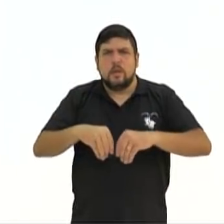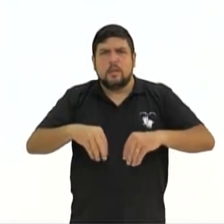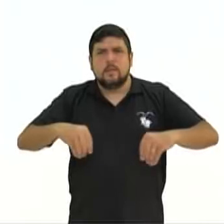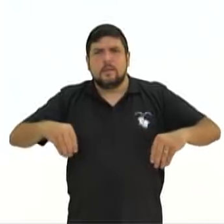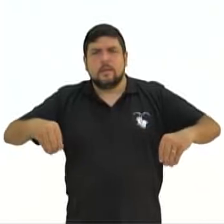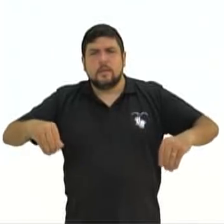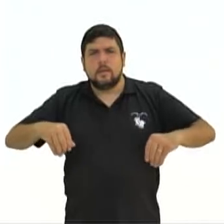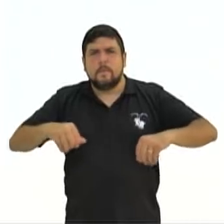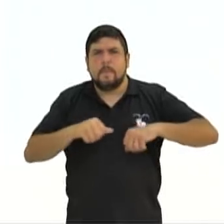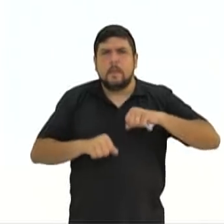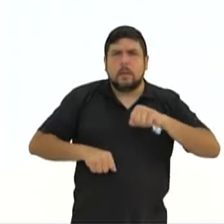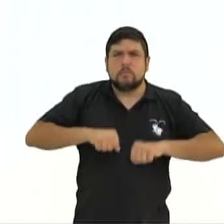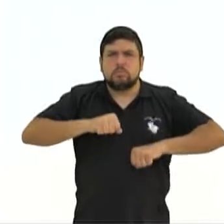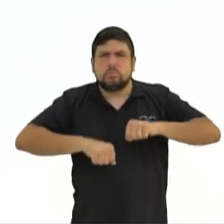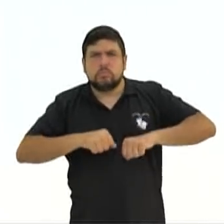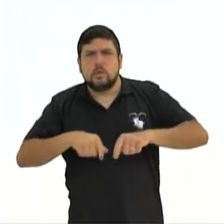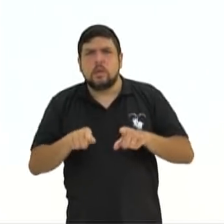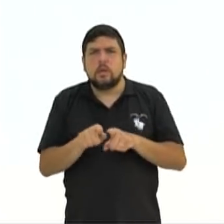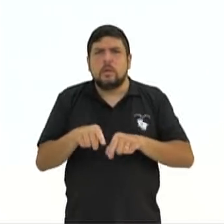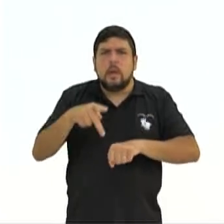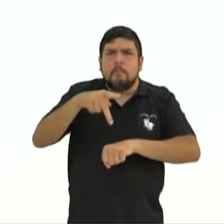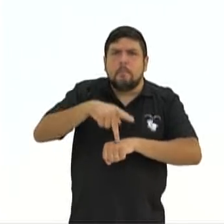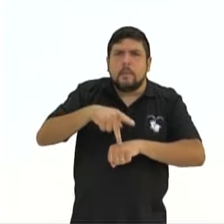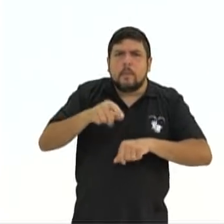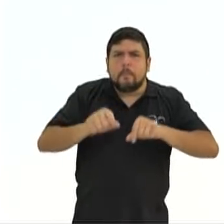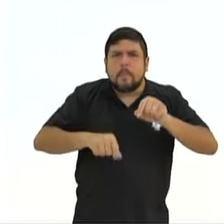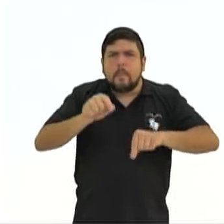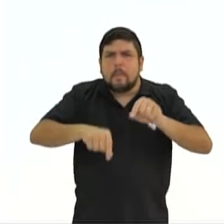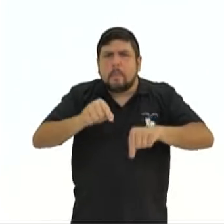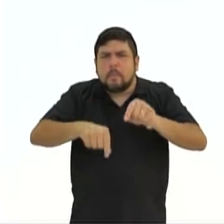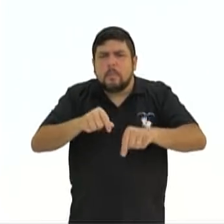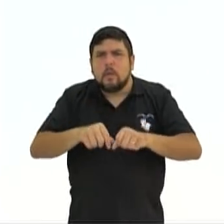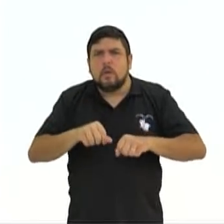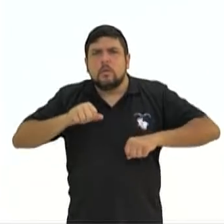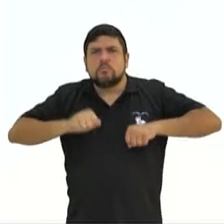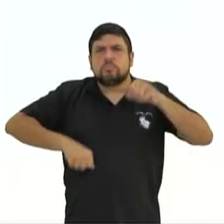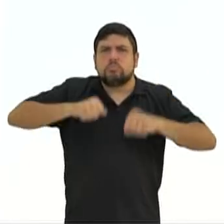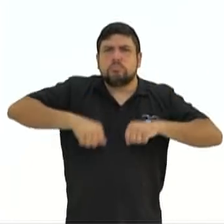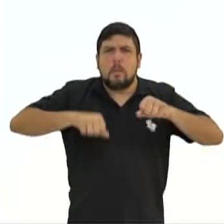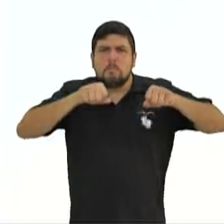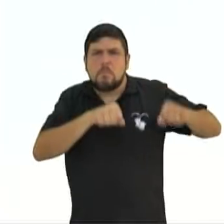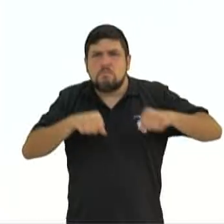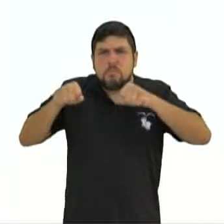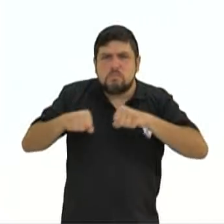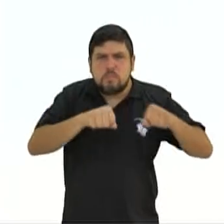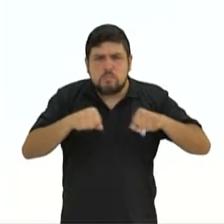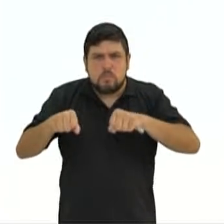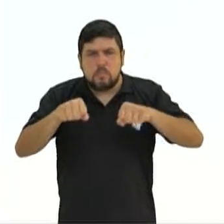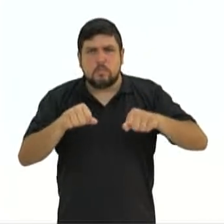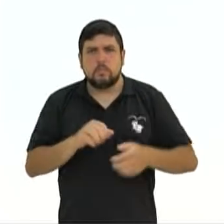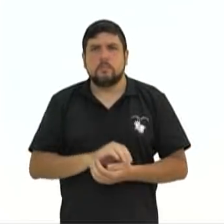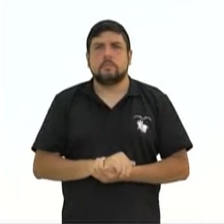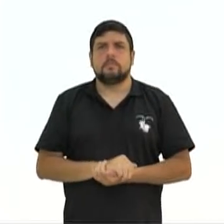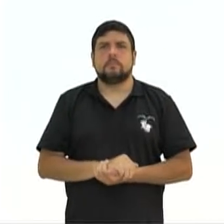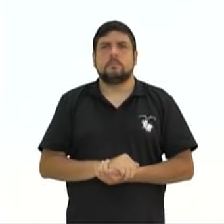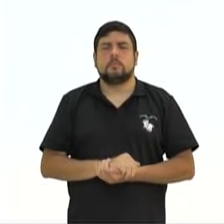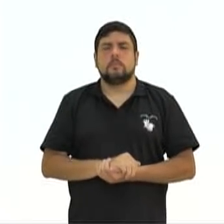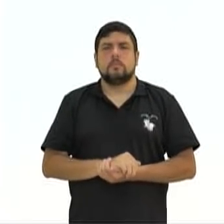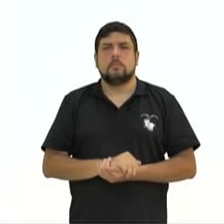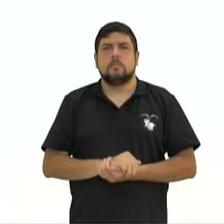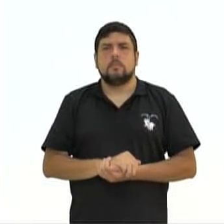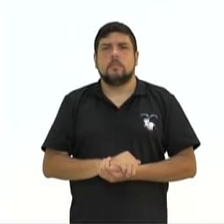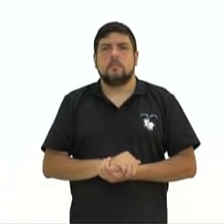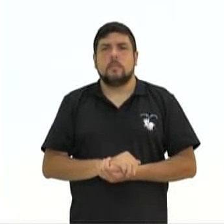terra, pedregulhos e trilhas. Então, o que aconteceu? Os ciclistas acharam que era interessante